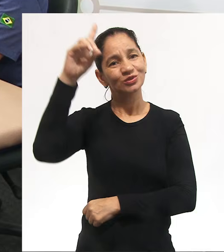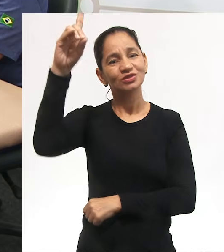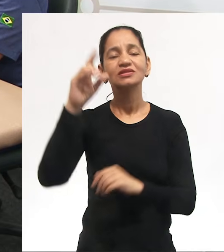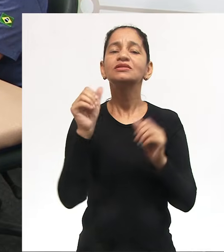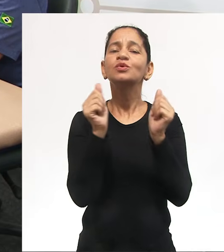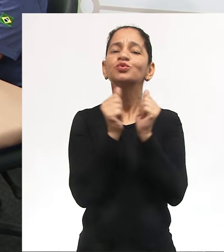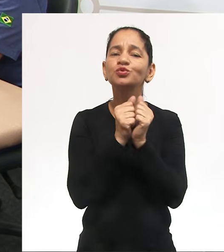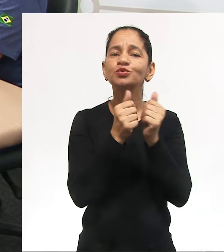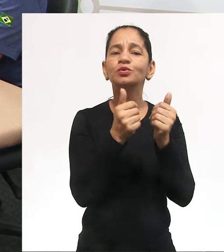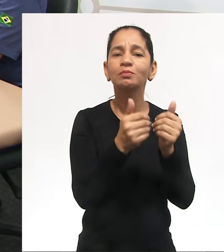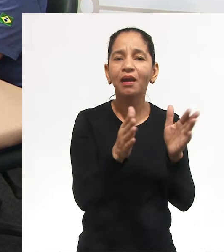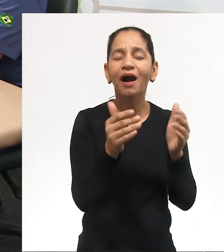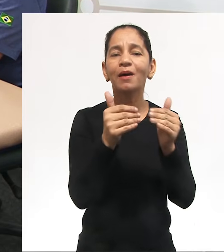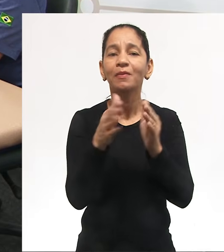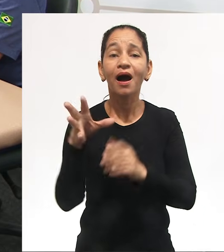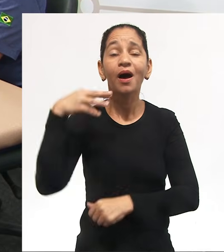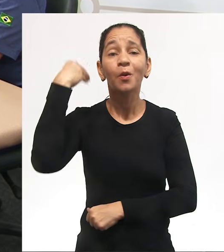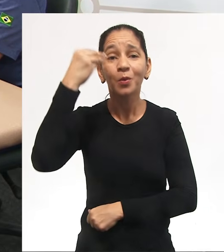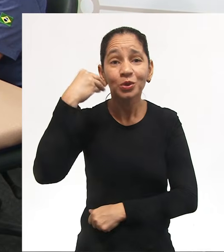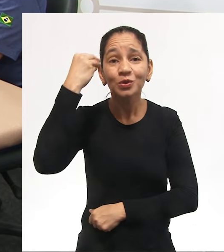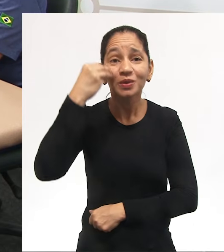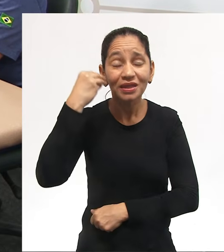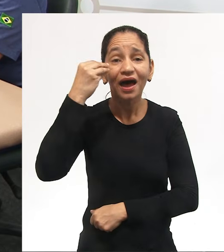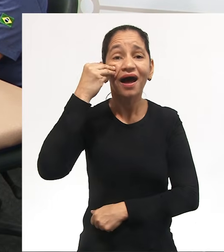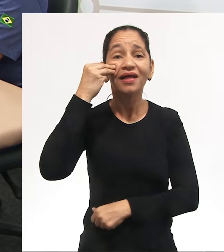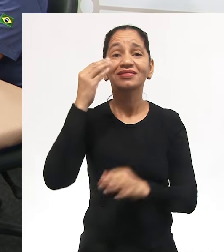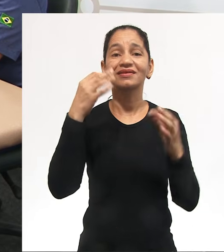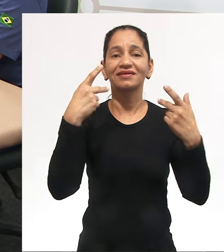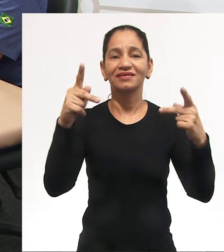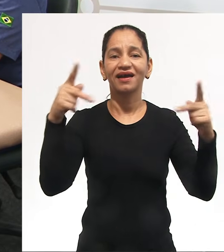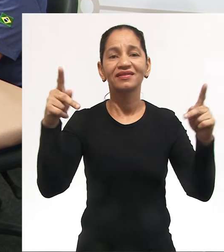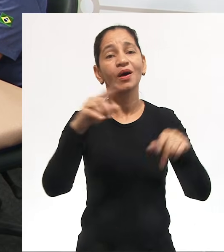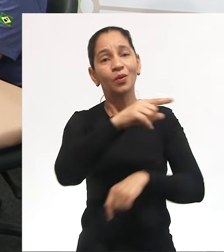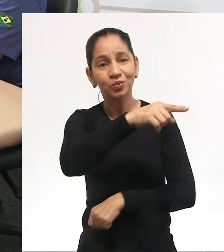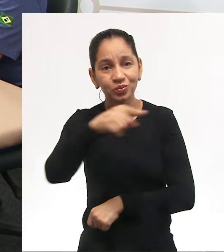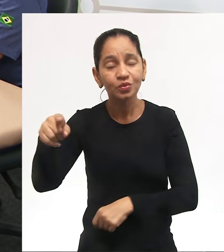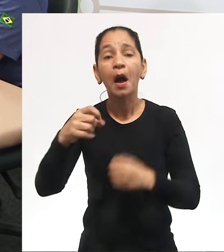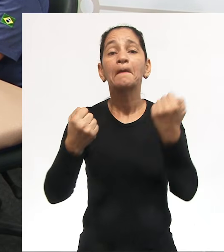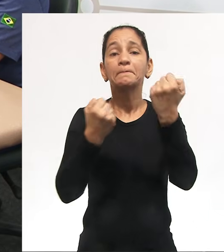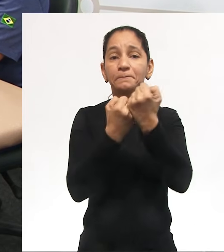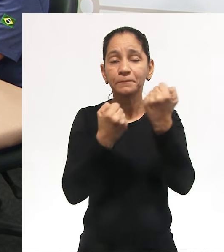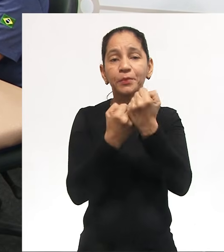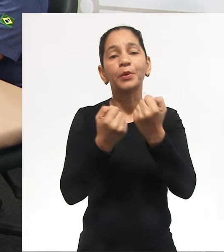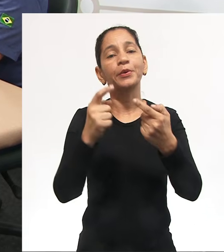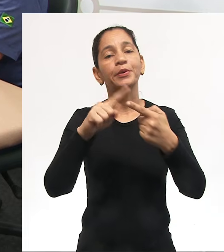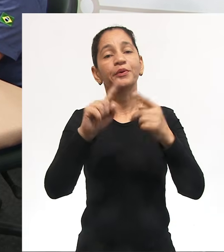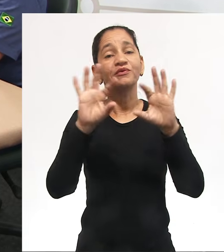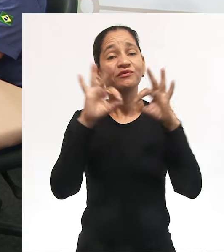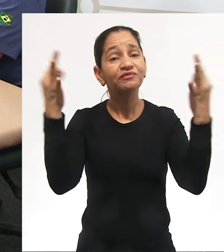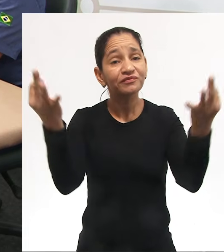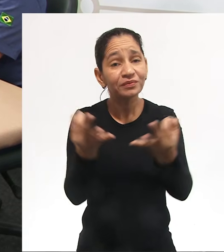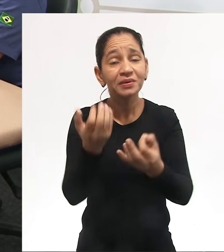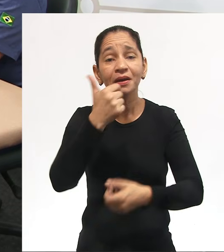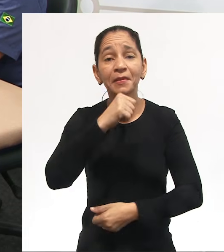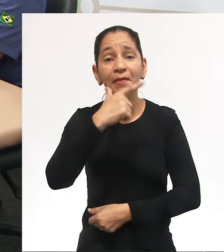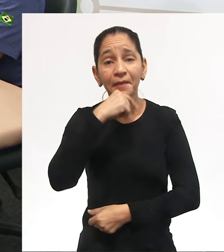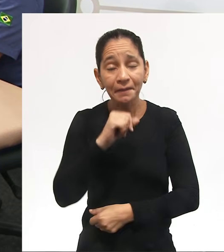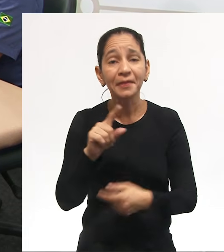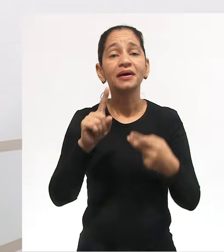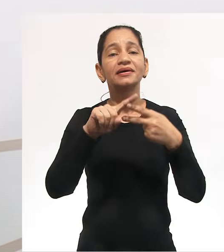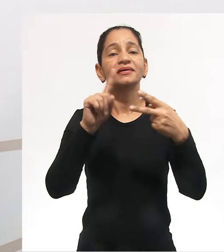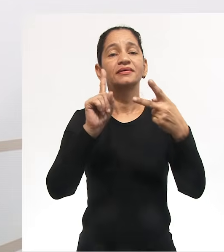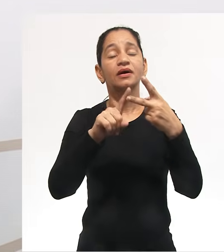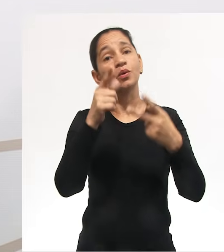junto às direções das escolas, junto à sim. secretaria municipal. Teve apoio de todo mundo, dos